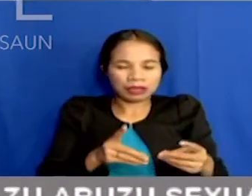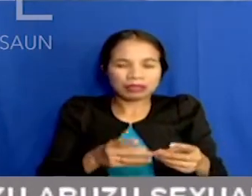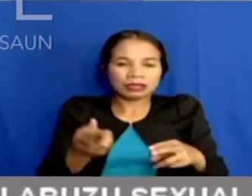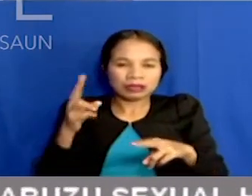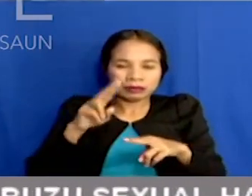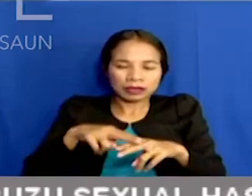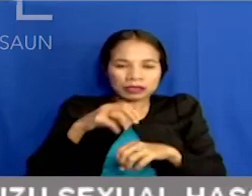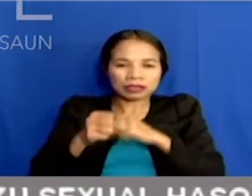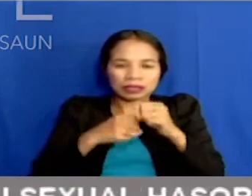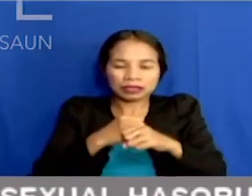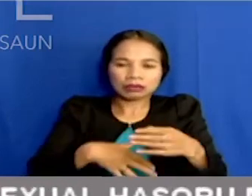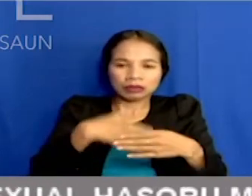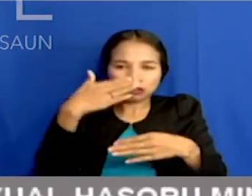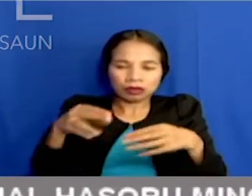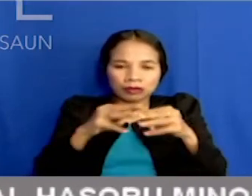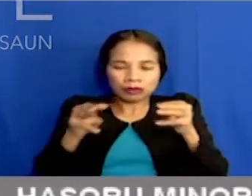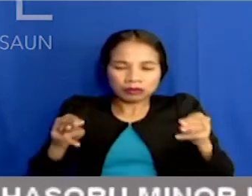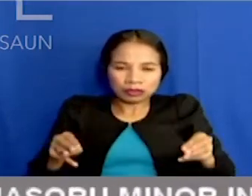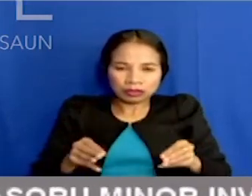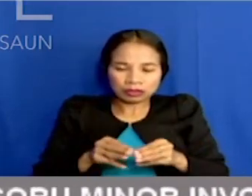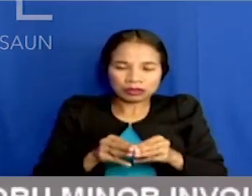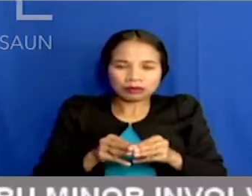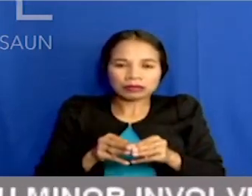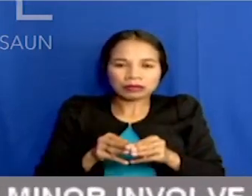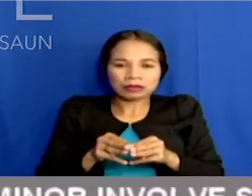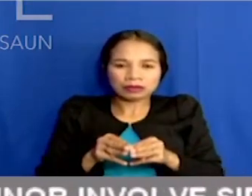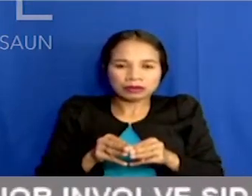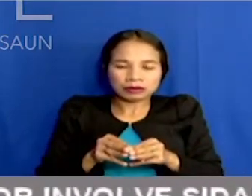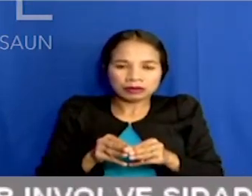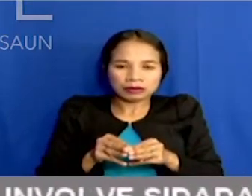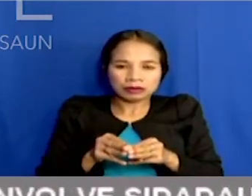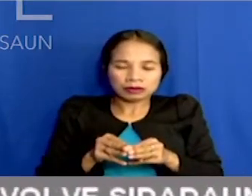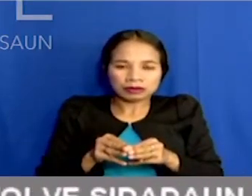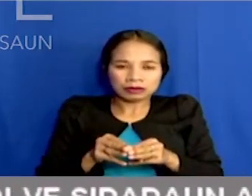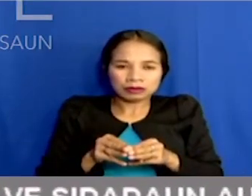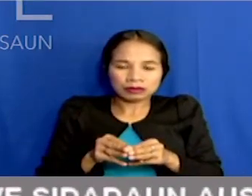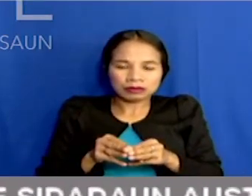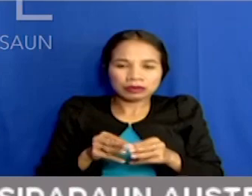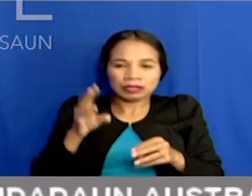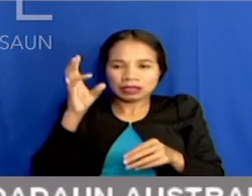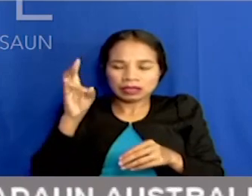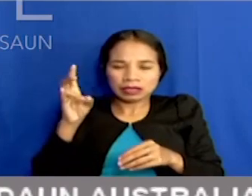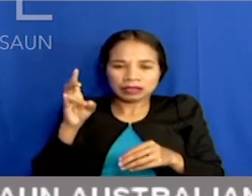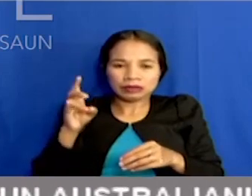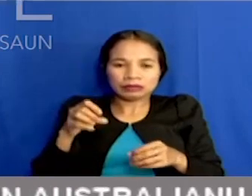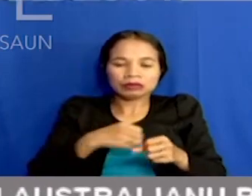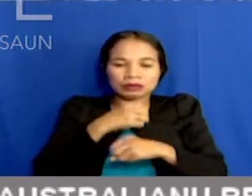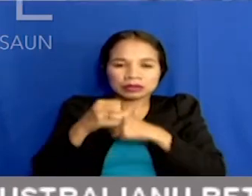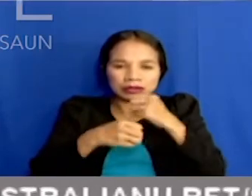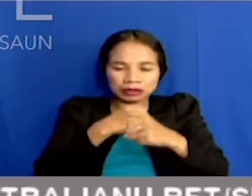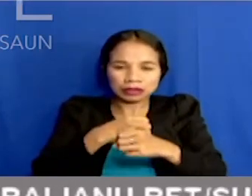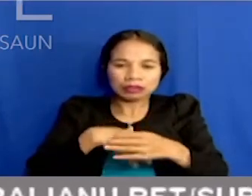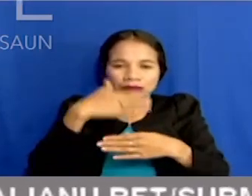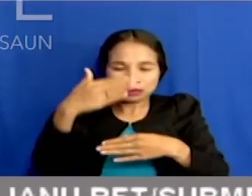noiba município o tentativa se estende para o município Hito e depois Tinanto Irmai